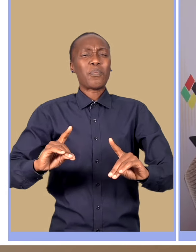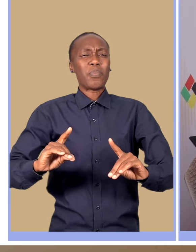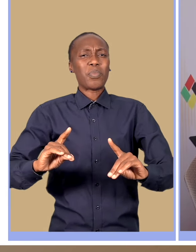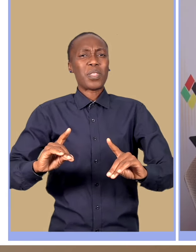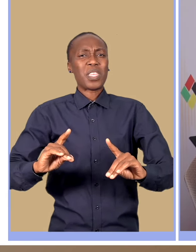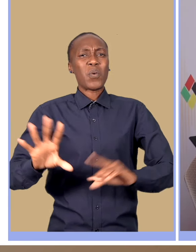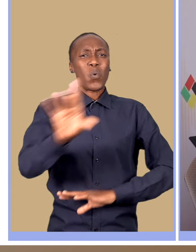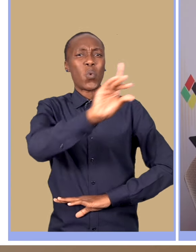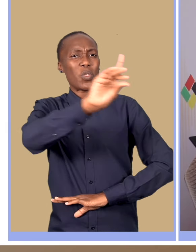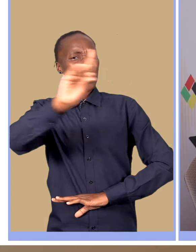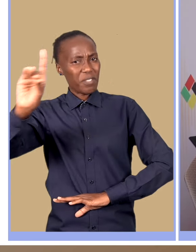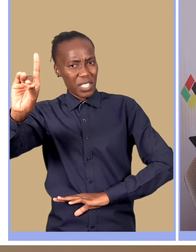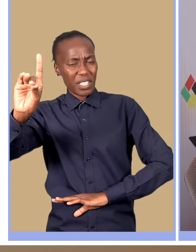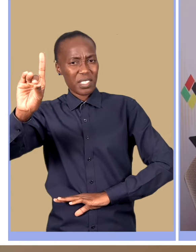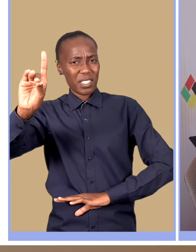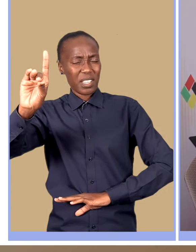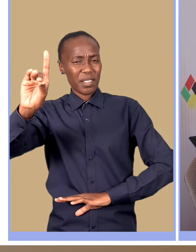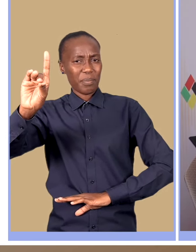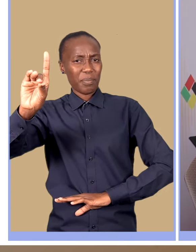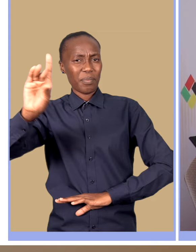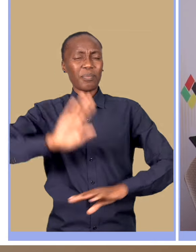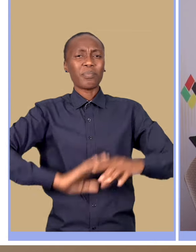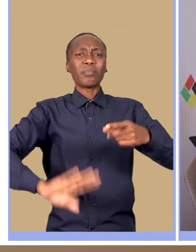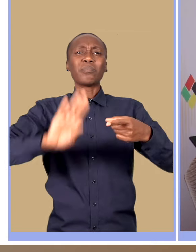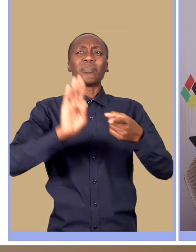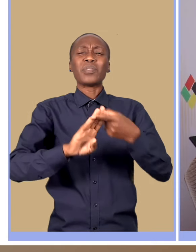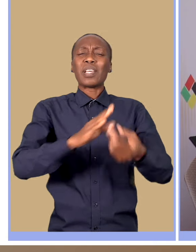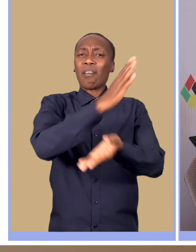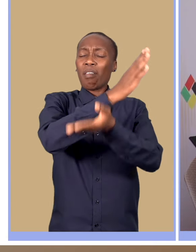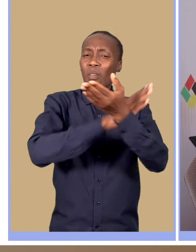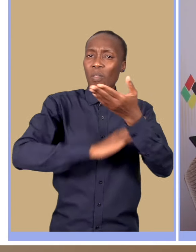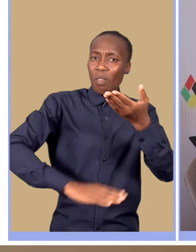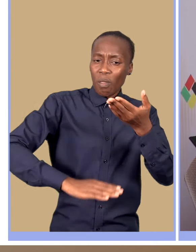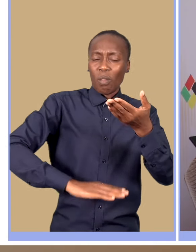com algum tipo de deficiência